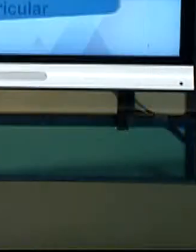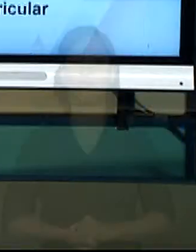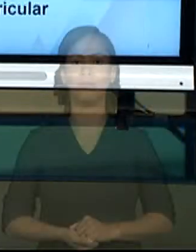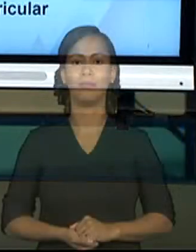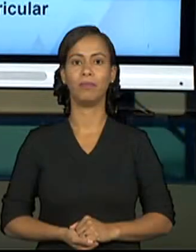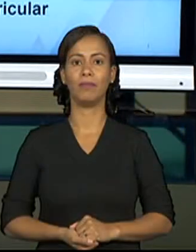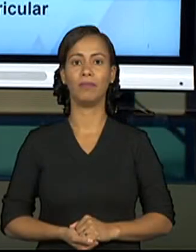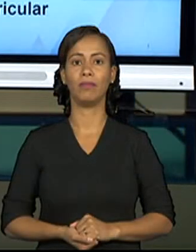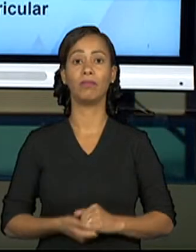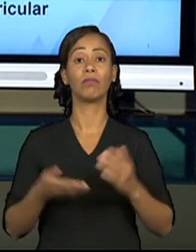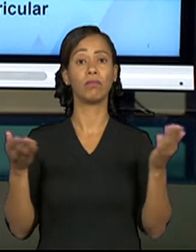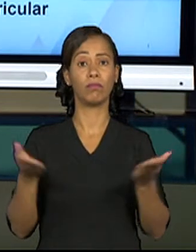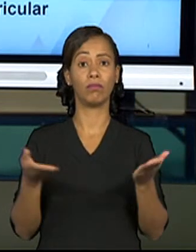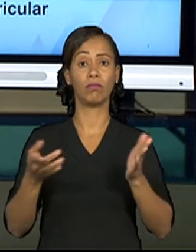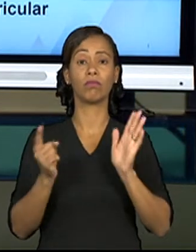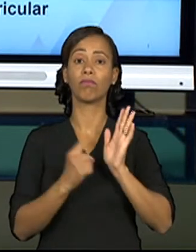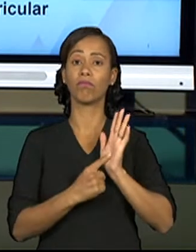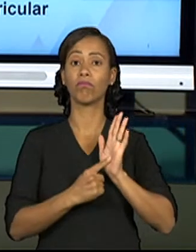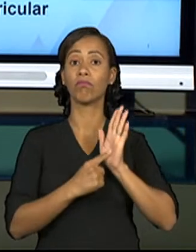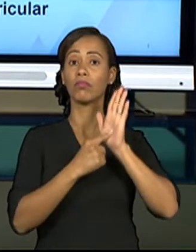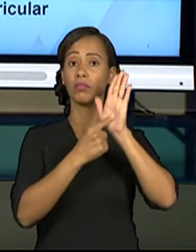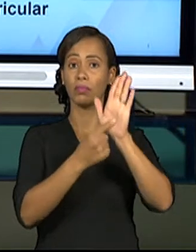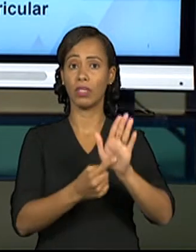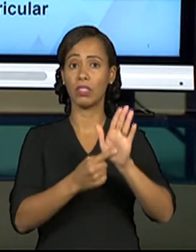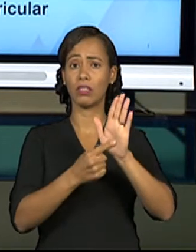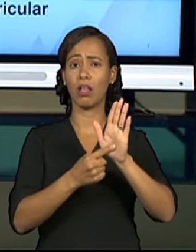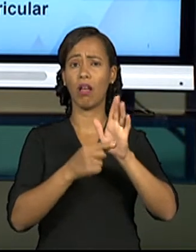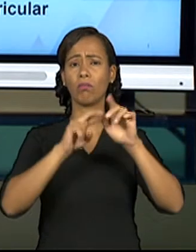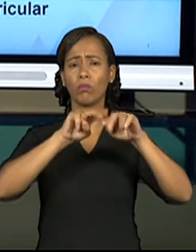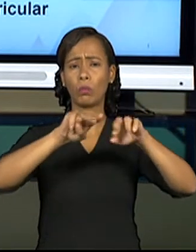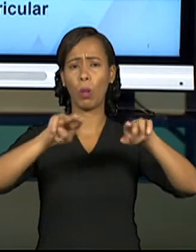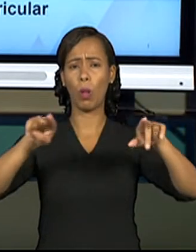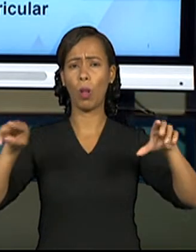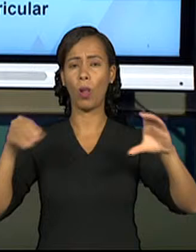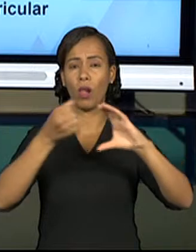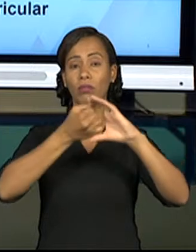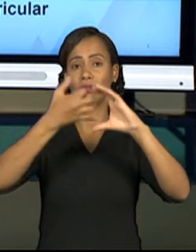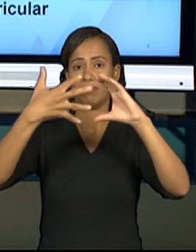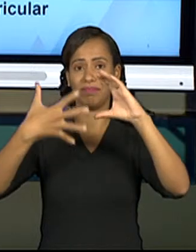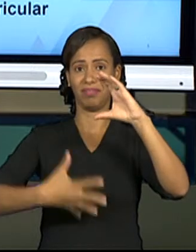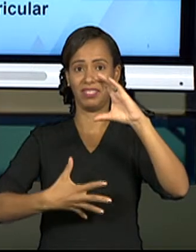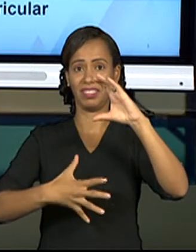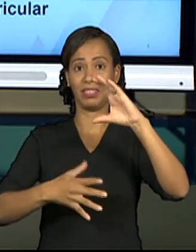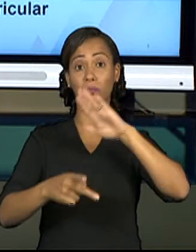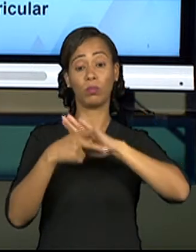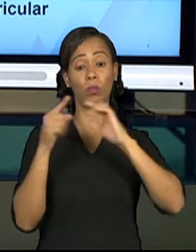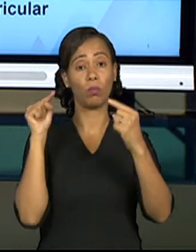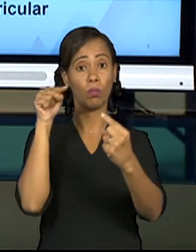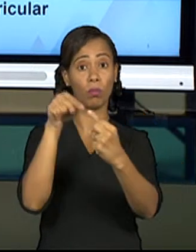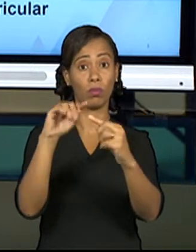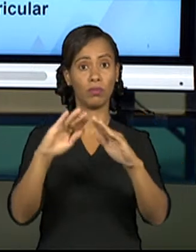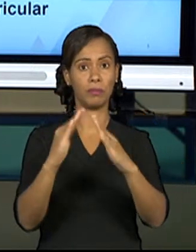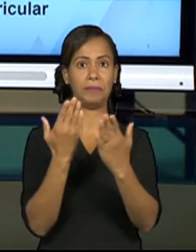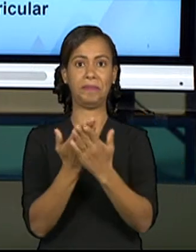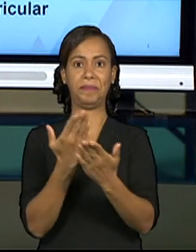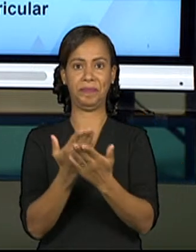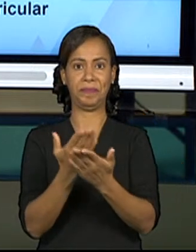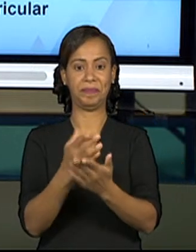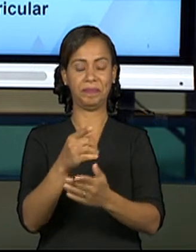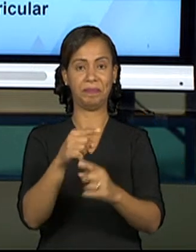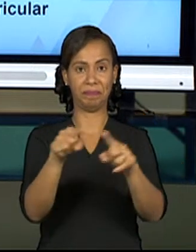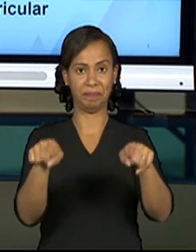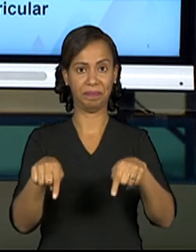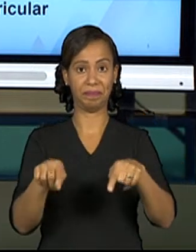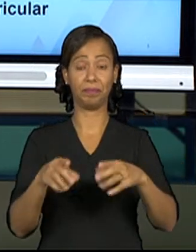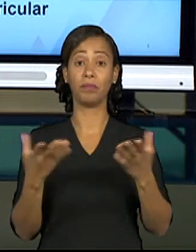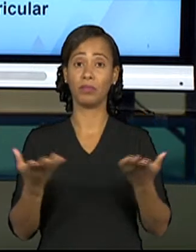Bom, hoje eu vou apresentar para vocês algumas características do currículo em sala de aula. Então, a gente vai falar sobre organização e